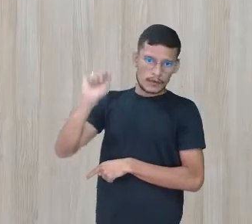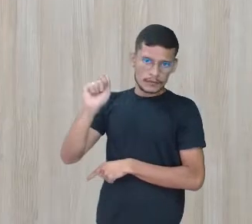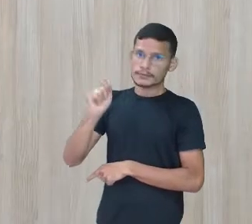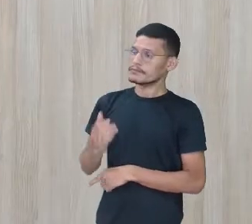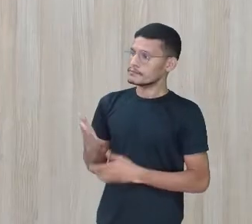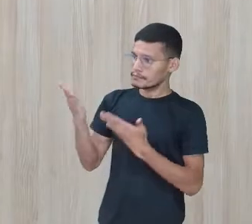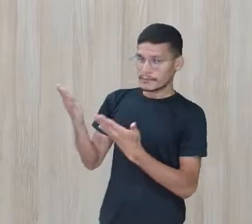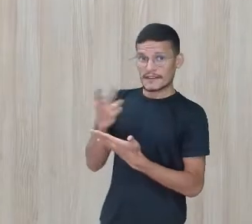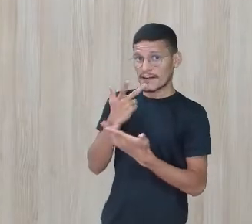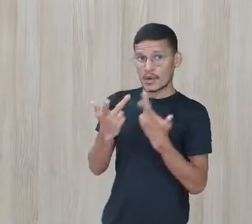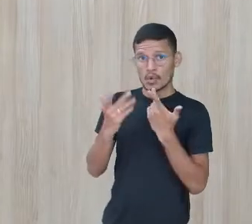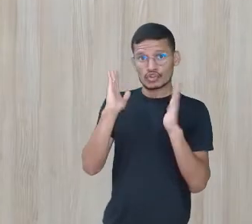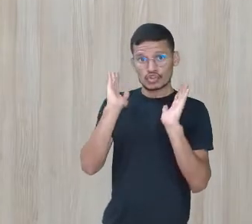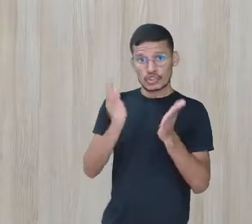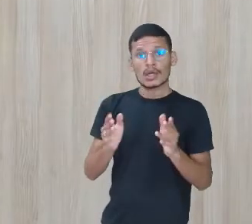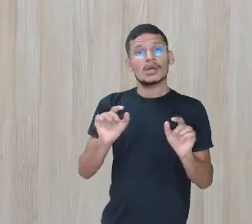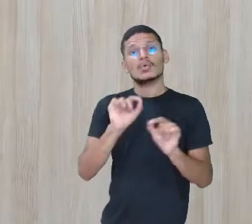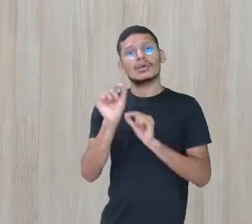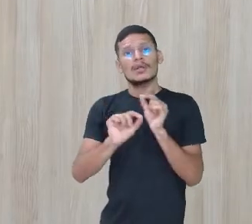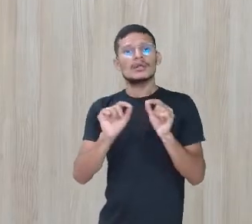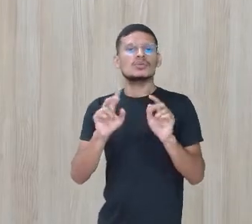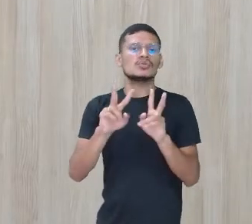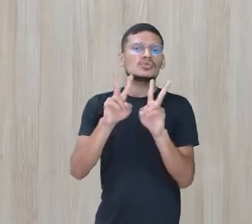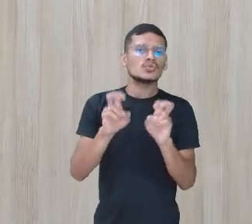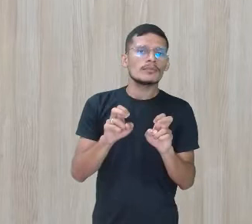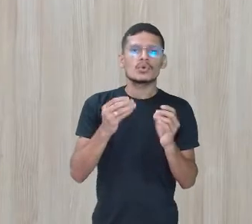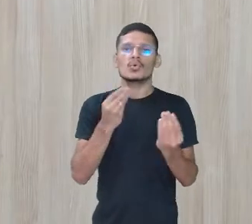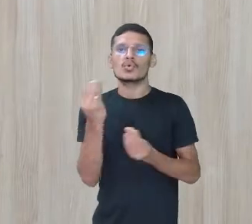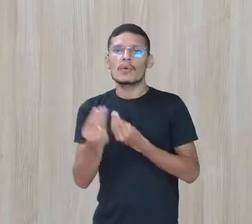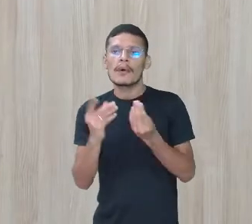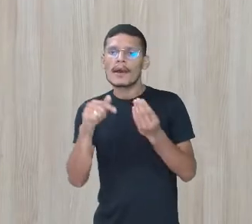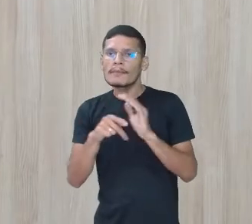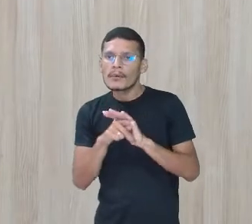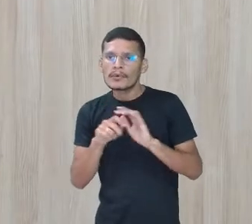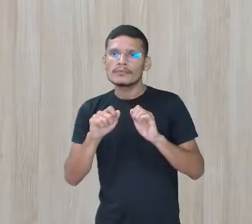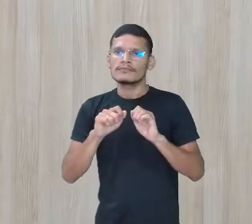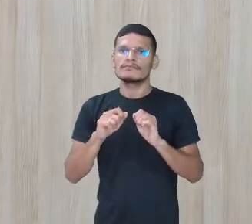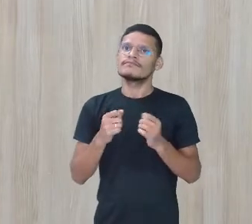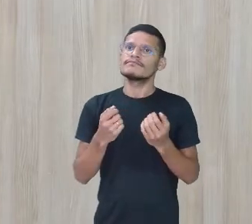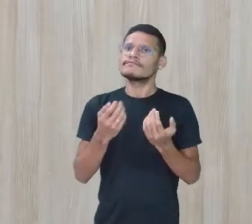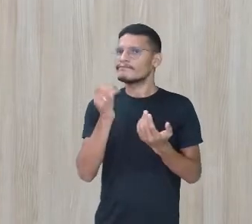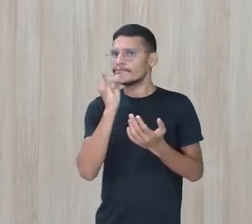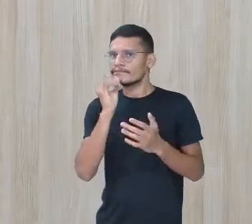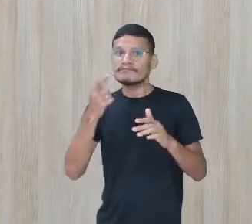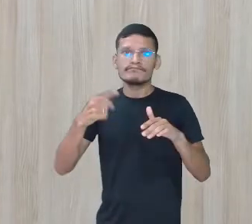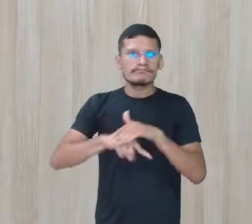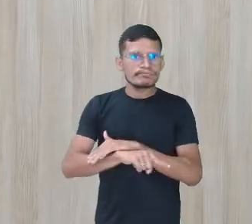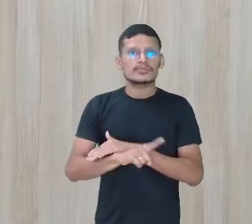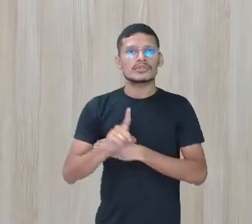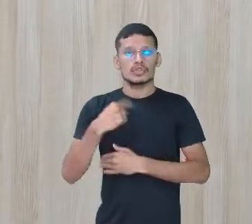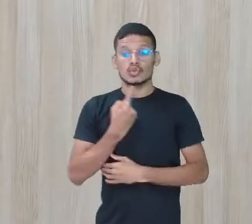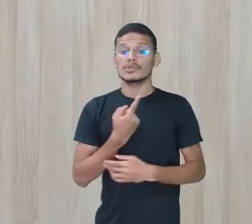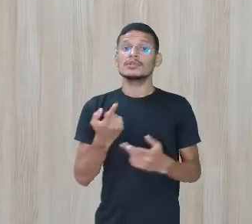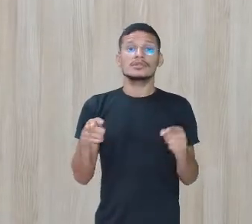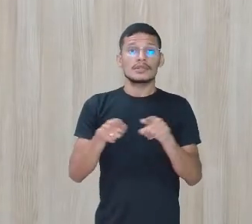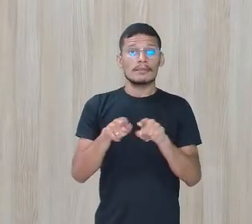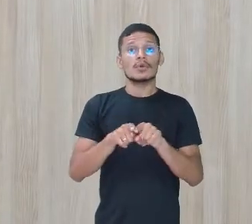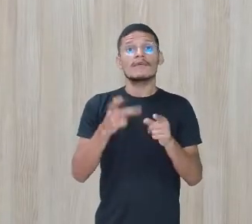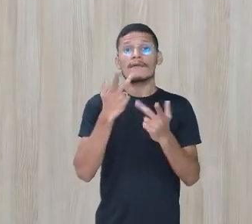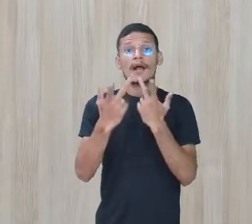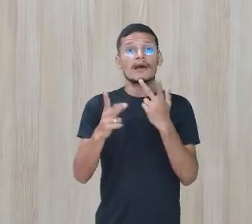professor Luciano falou aí um pouco dessa dimensão, né? Então, inclusive a gente vai para além, né? Muitas vezes a gente fala dessa